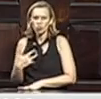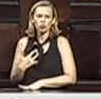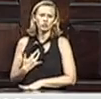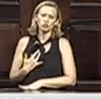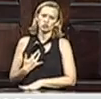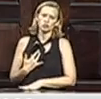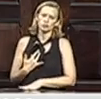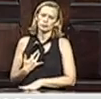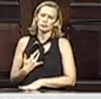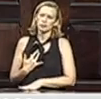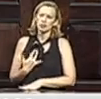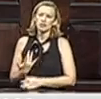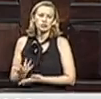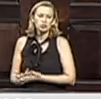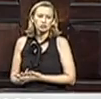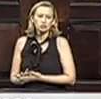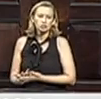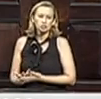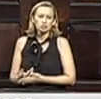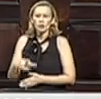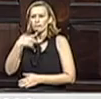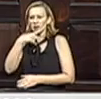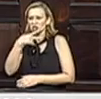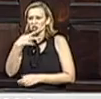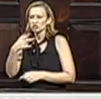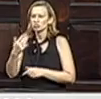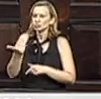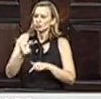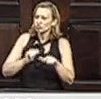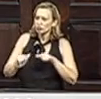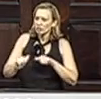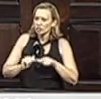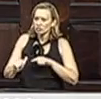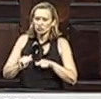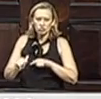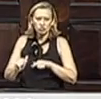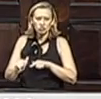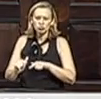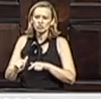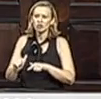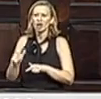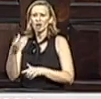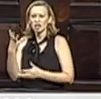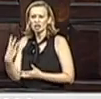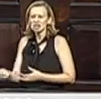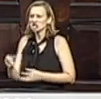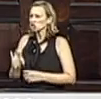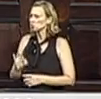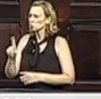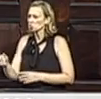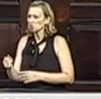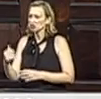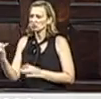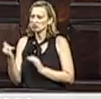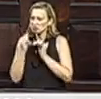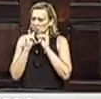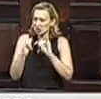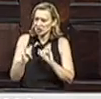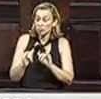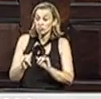área de saúde. E o Partido dos Trabalhadores concorda em gênero, número e grau com as suas argumentações. Primeiro,